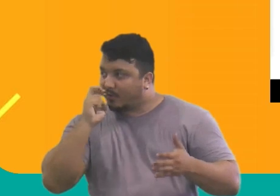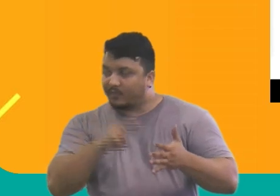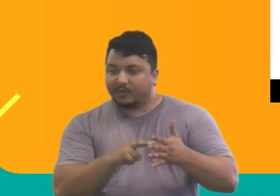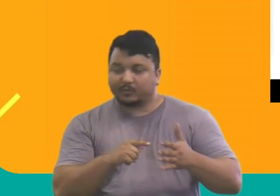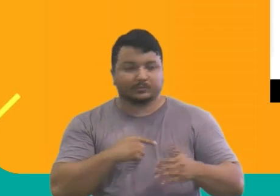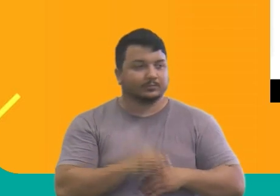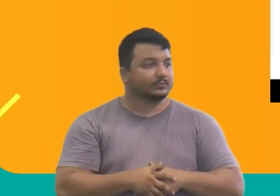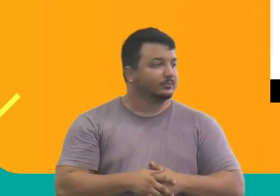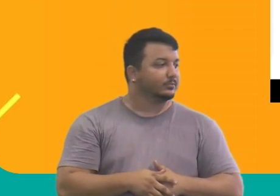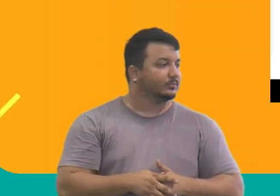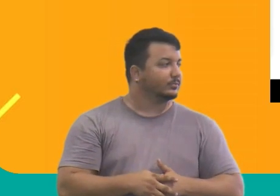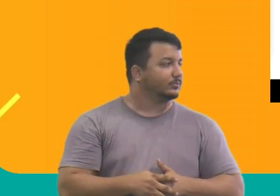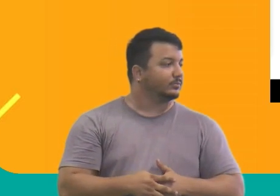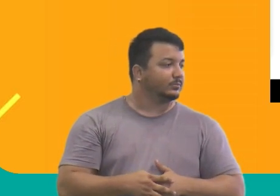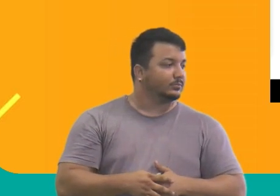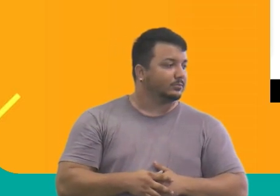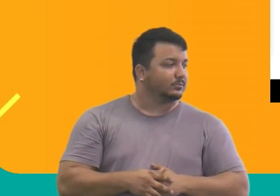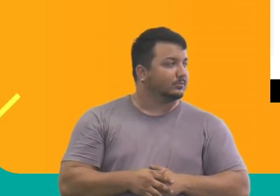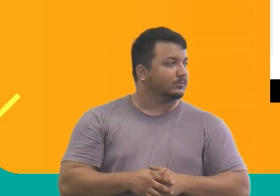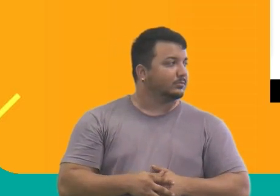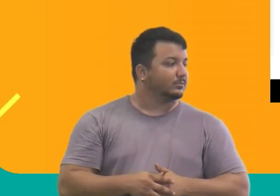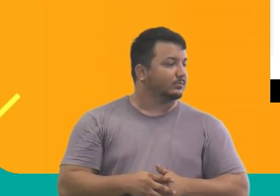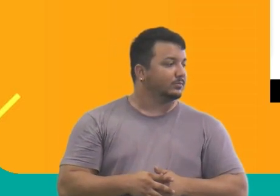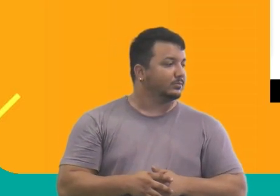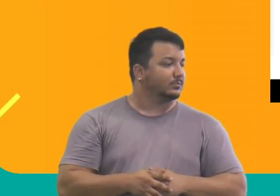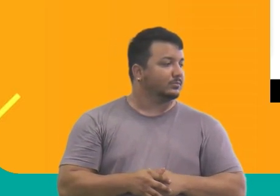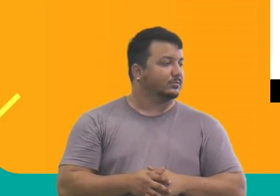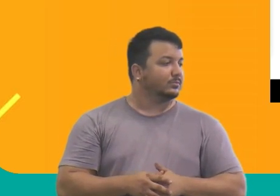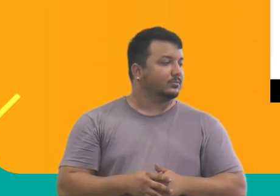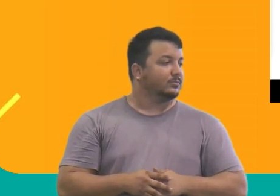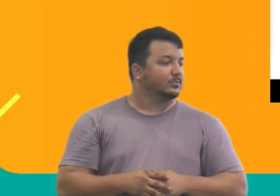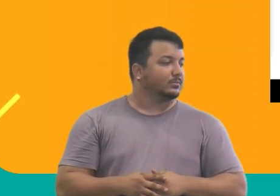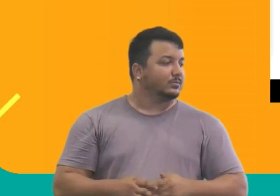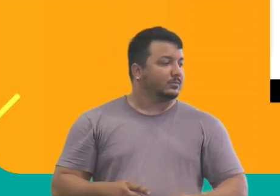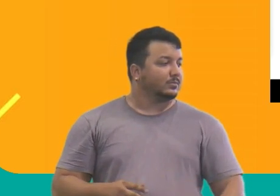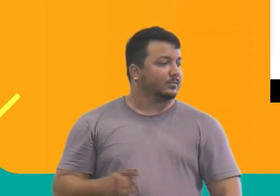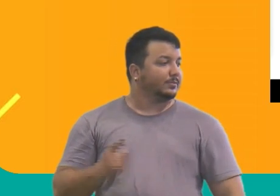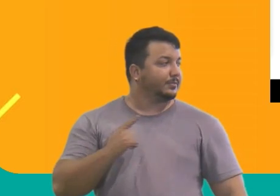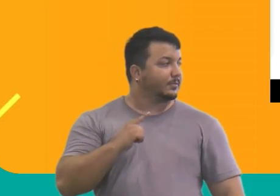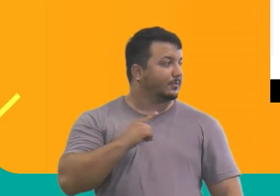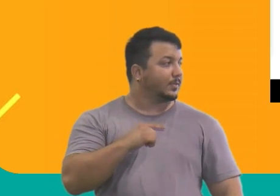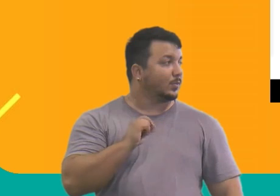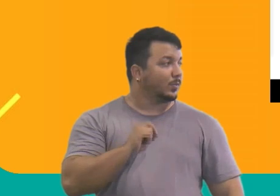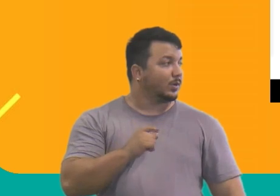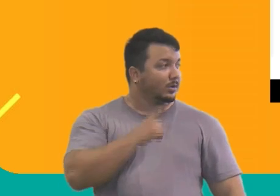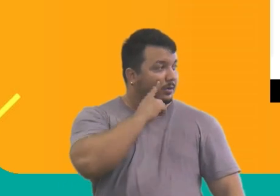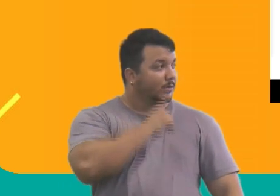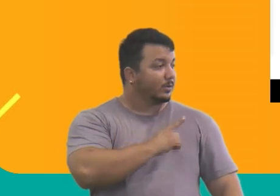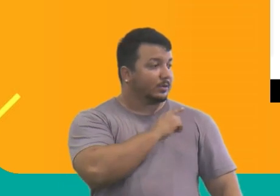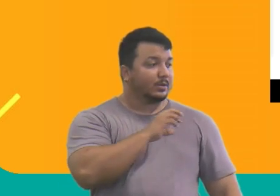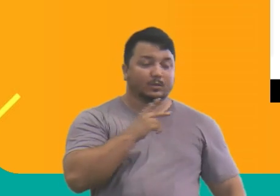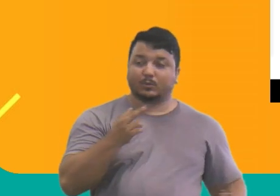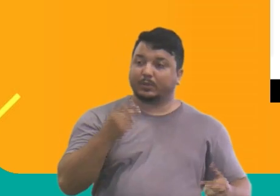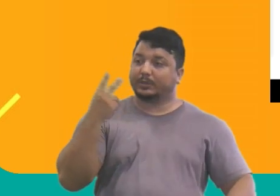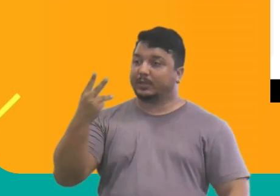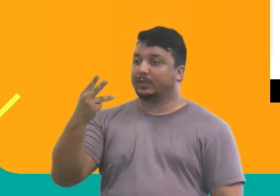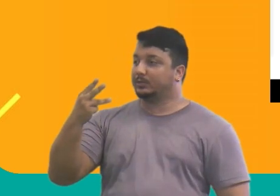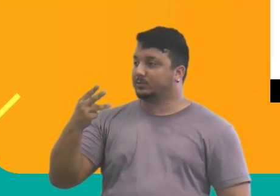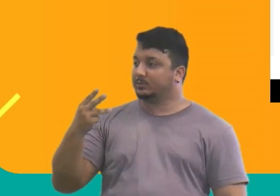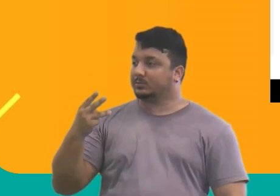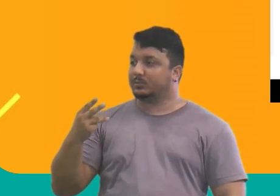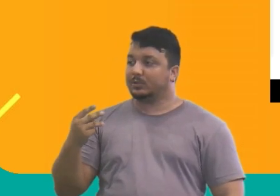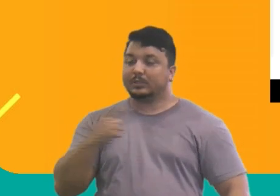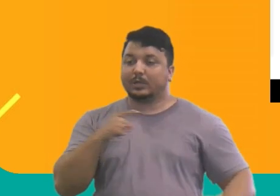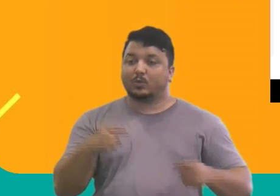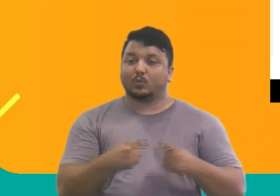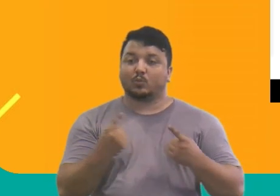um clique de volta antes que a gente assalte, que eu sinto, vamos já pular aqui. Lá em cima, ó, foi igual a 3 unidades. A única coisa